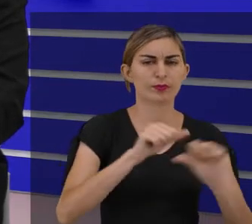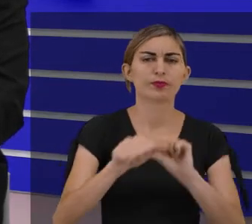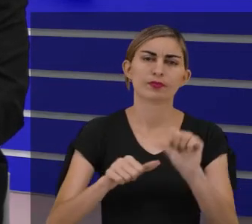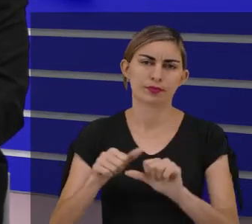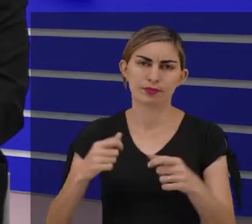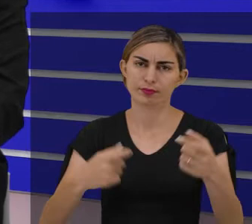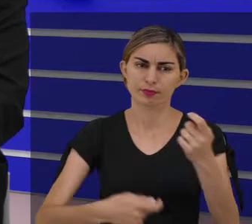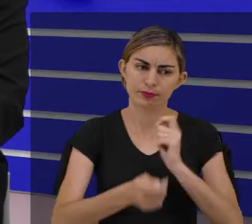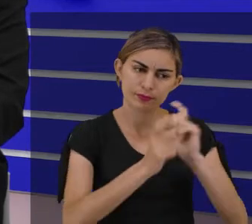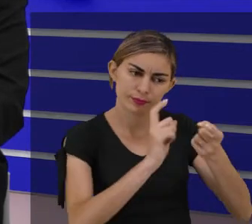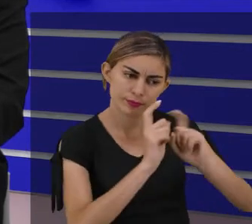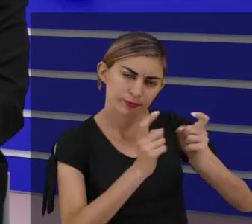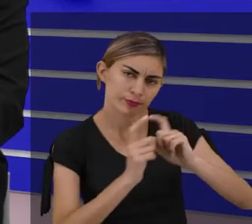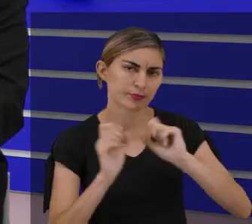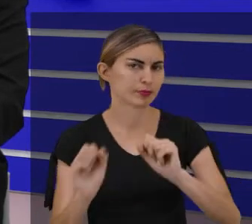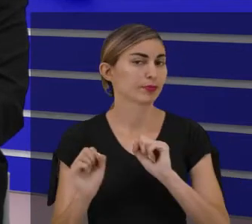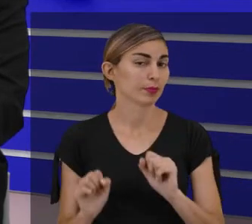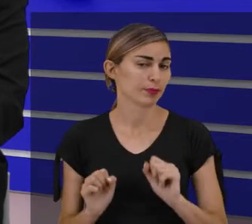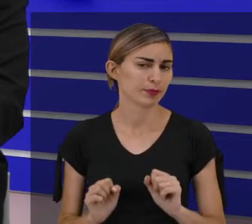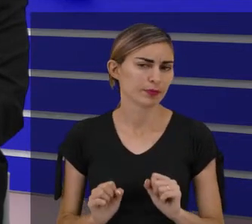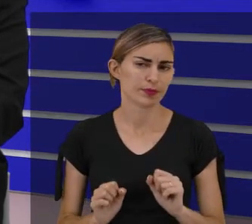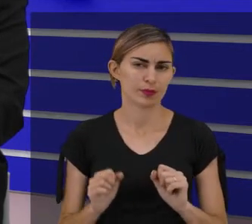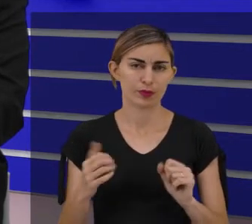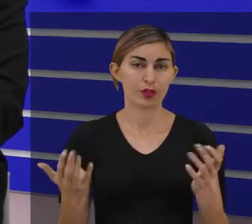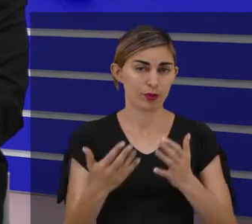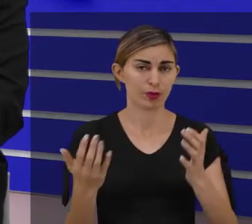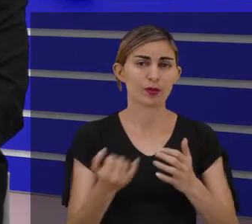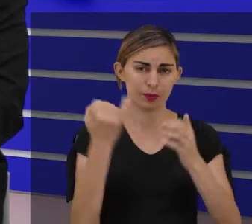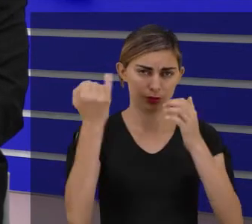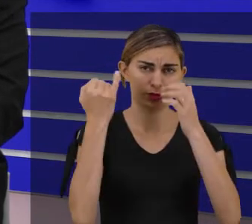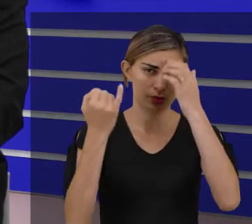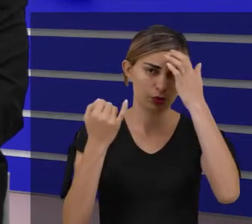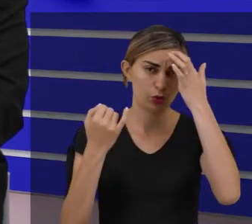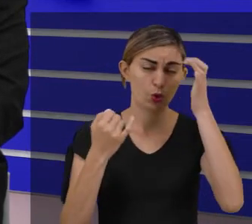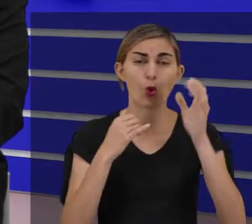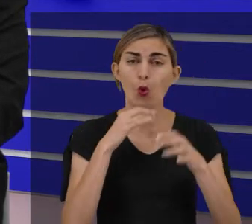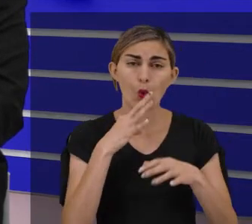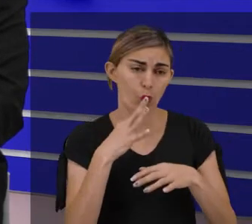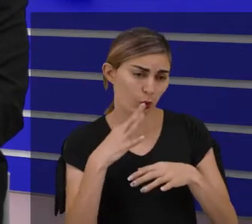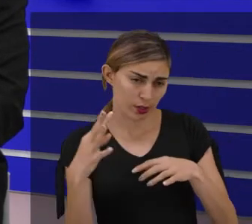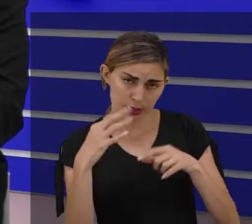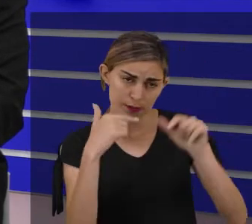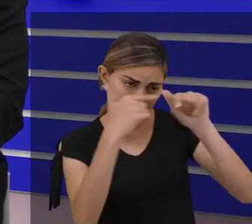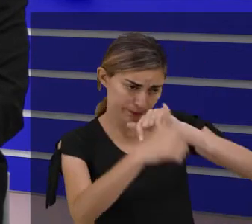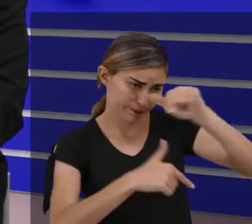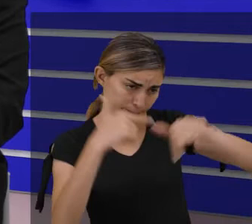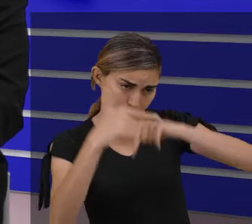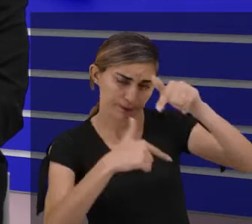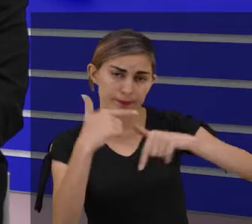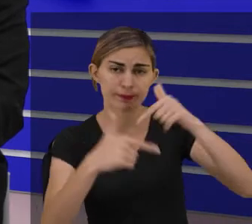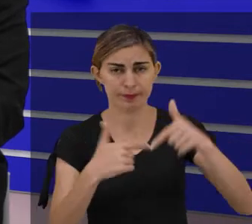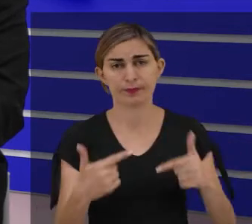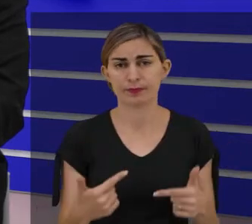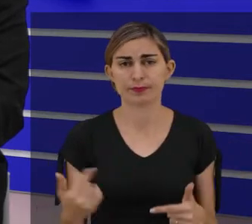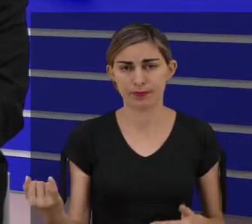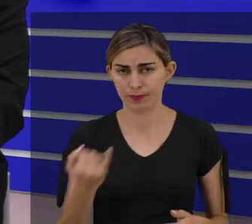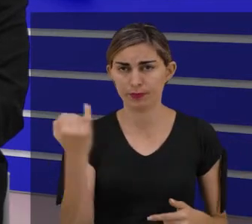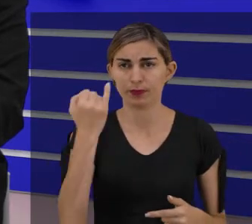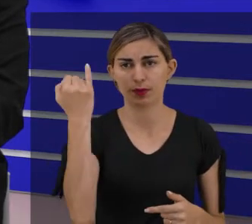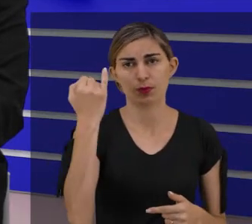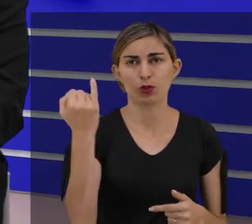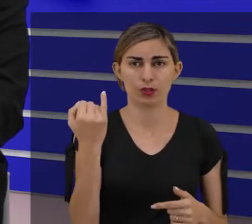esse novo profissional de RH. É importante ele conhecer o direito do trabalho, sem dúvida, na